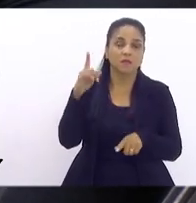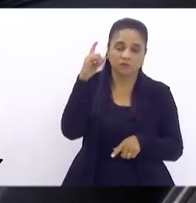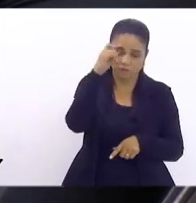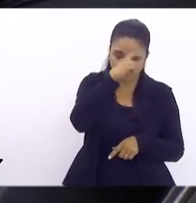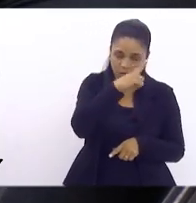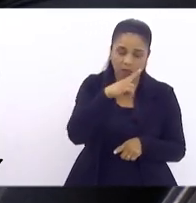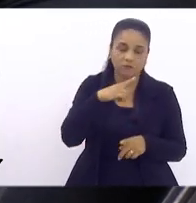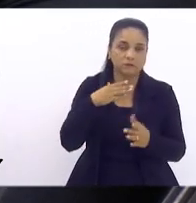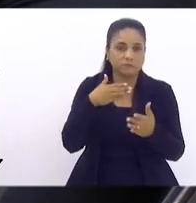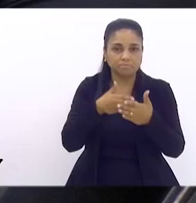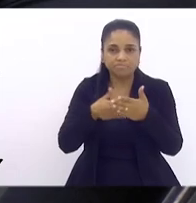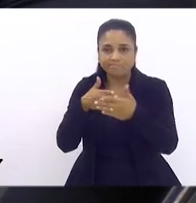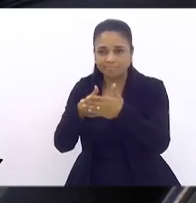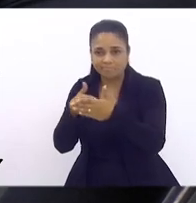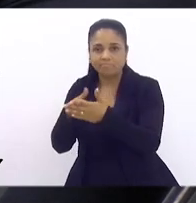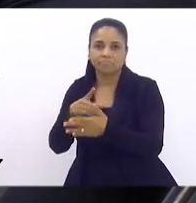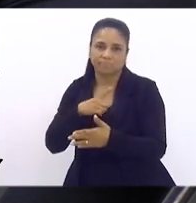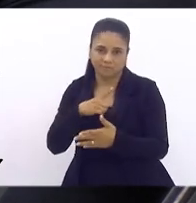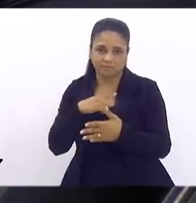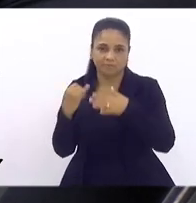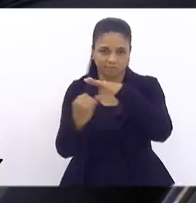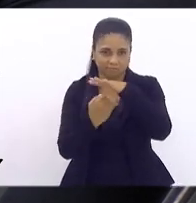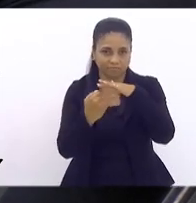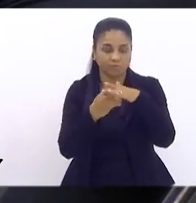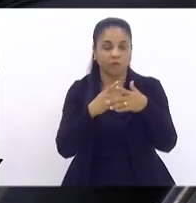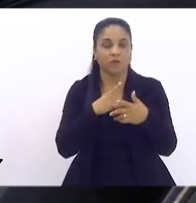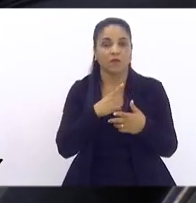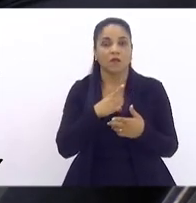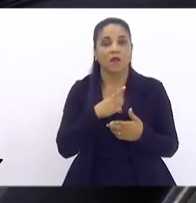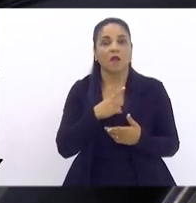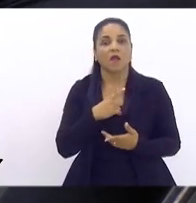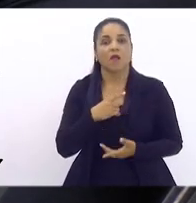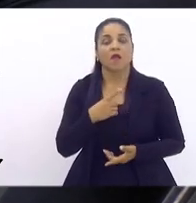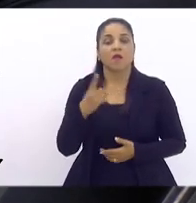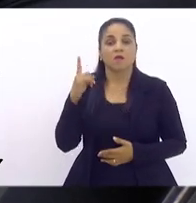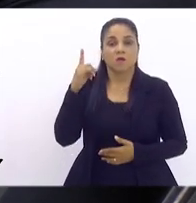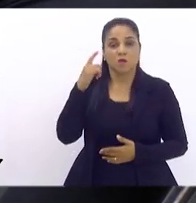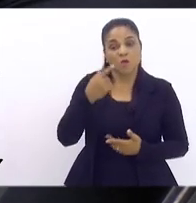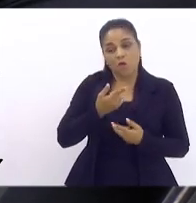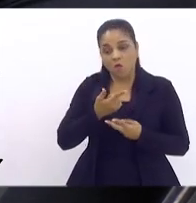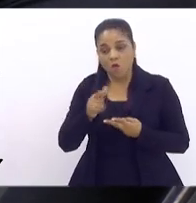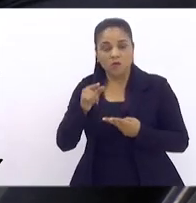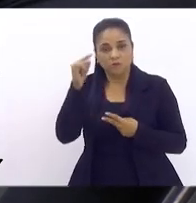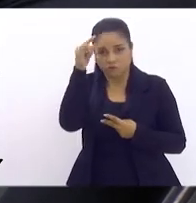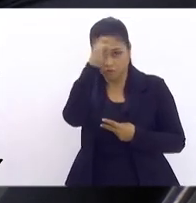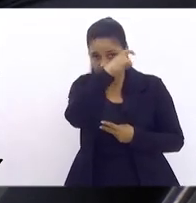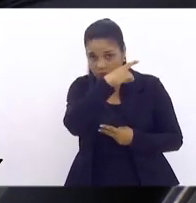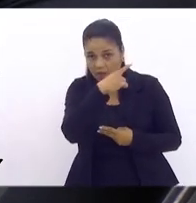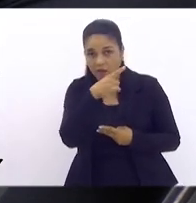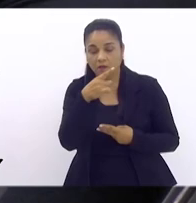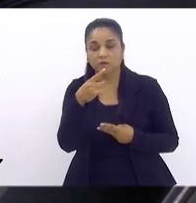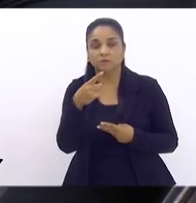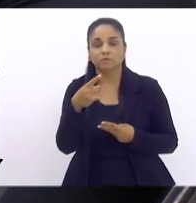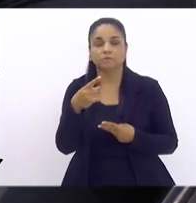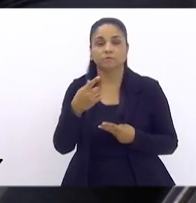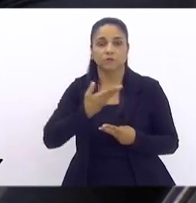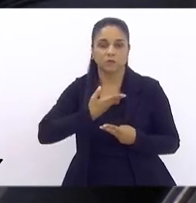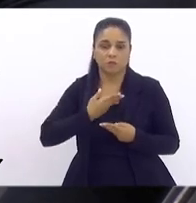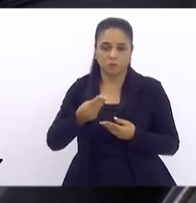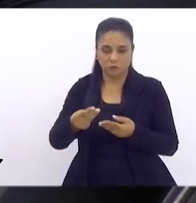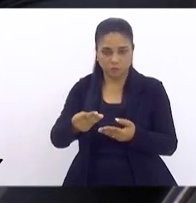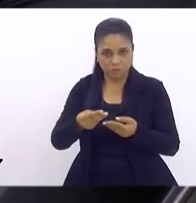que a gente se depara uma outra dificuldade que os meus minhas colegas e meus colegas me Trouxeram foi com relação